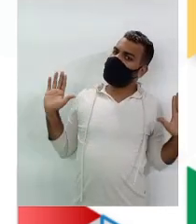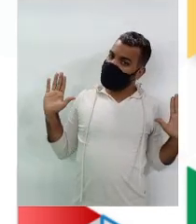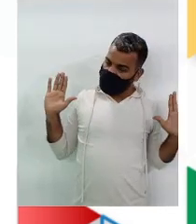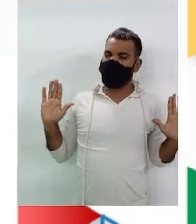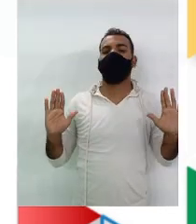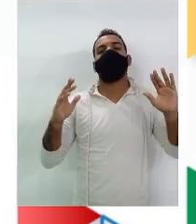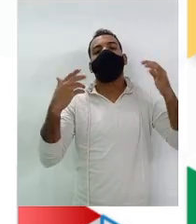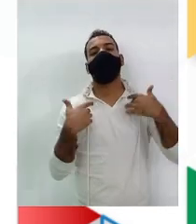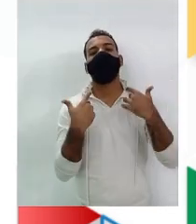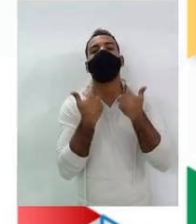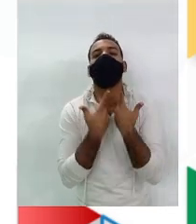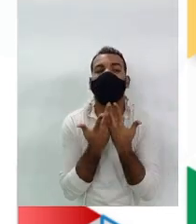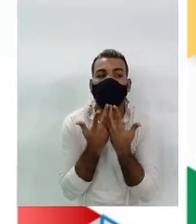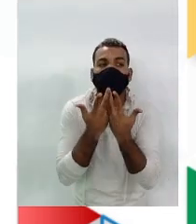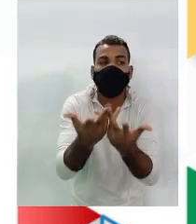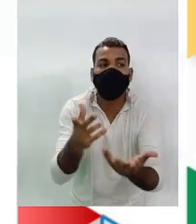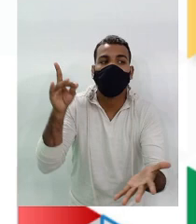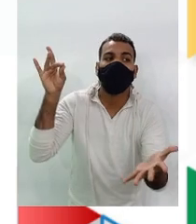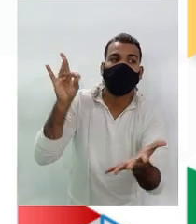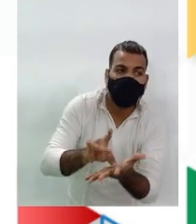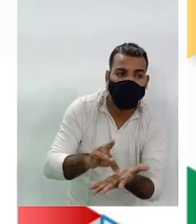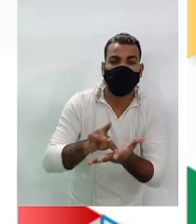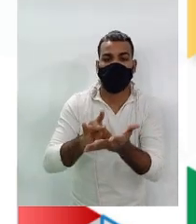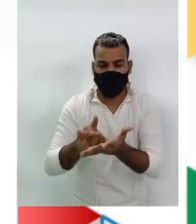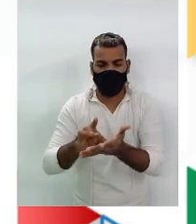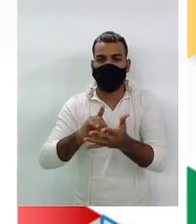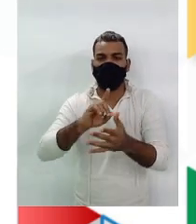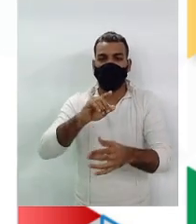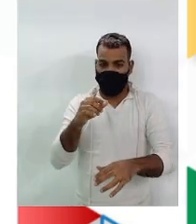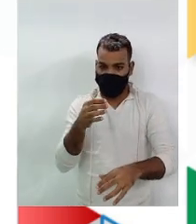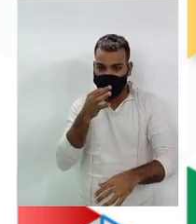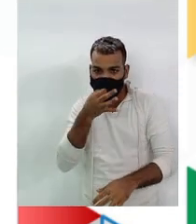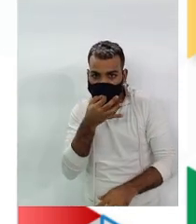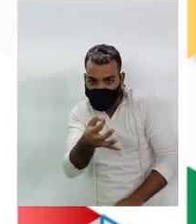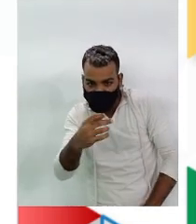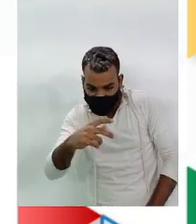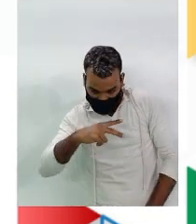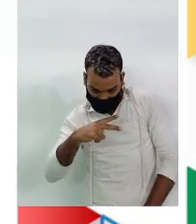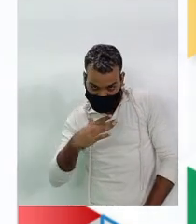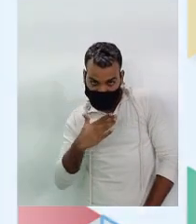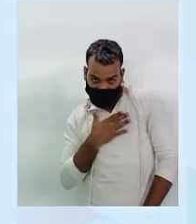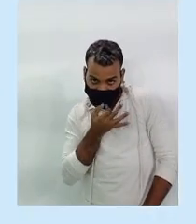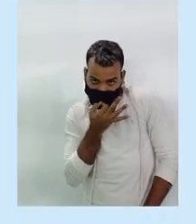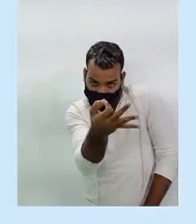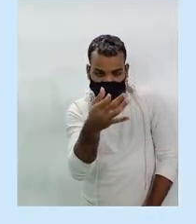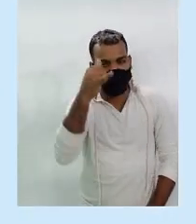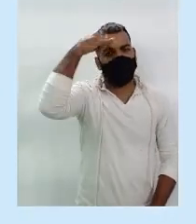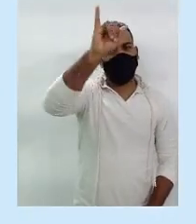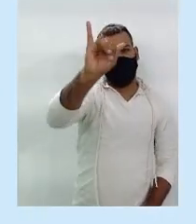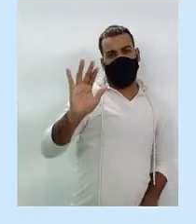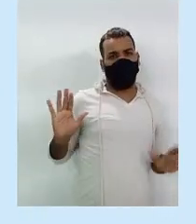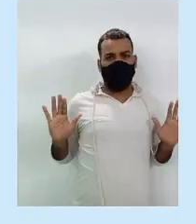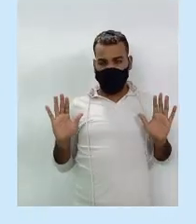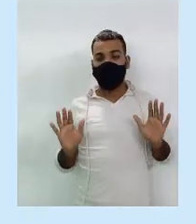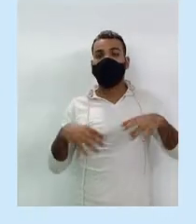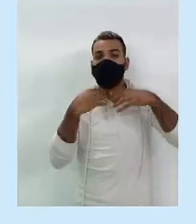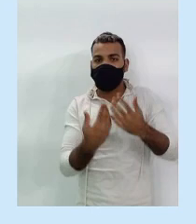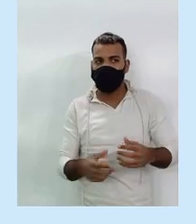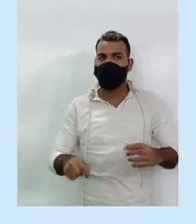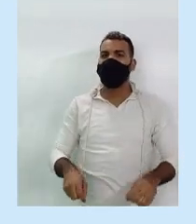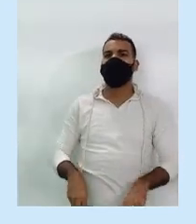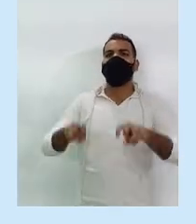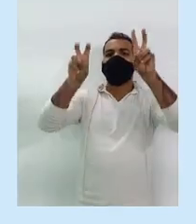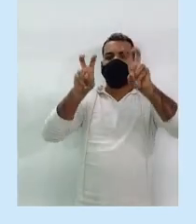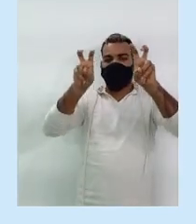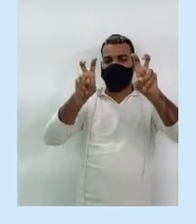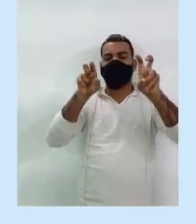a realidade sem inserir o julgamento pessoal. Olhando para mim, nós temos o quê? Nós temos o título, o lead.